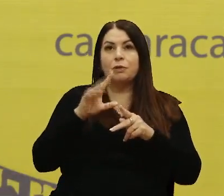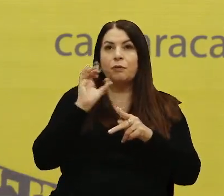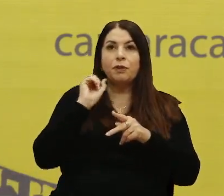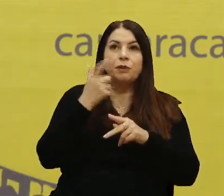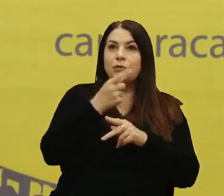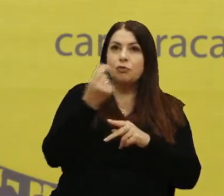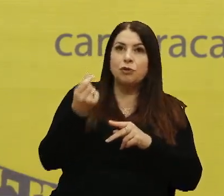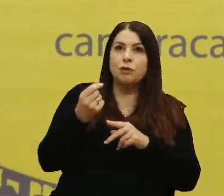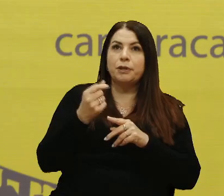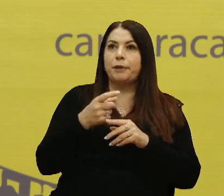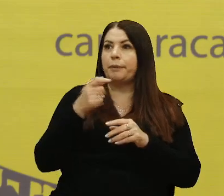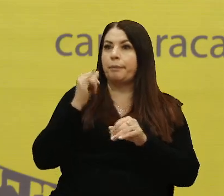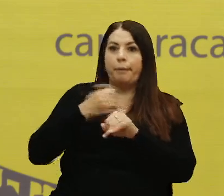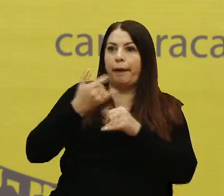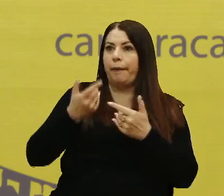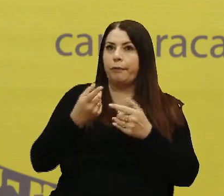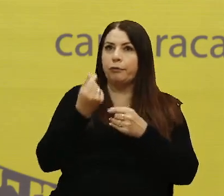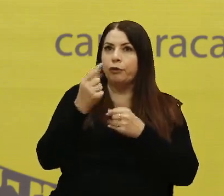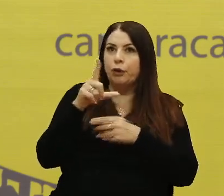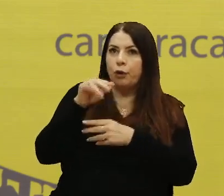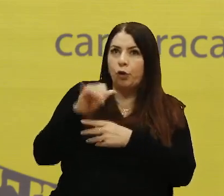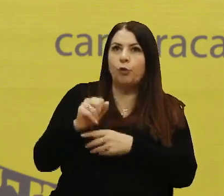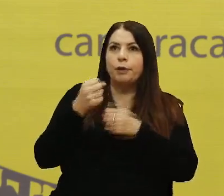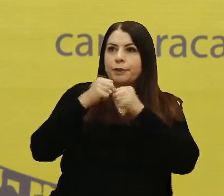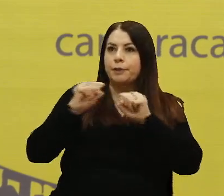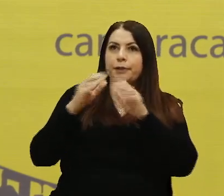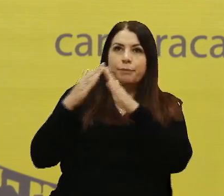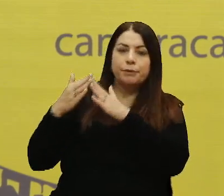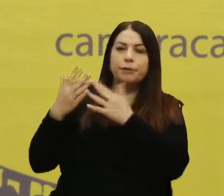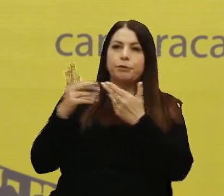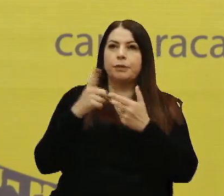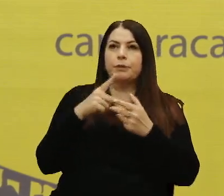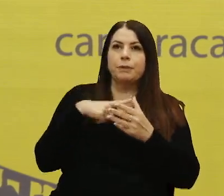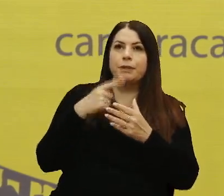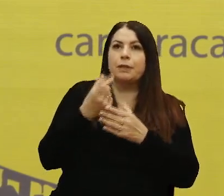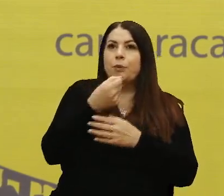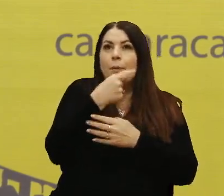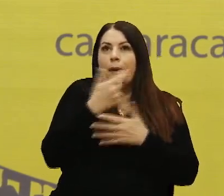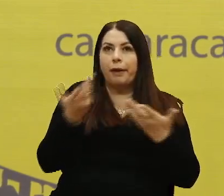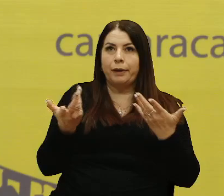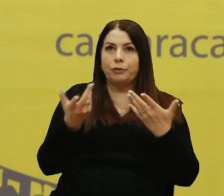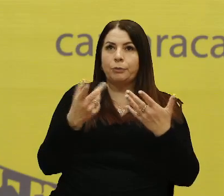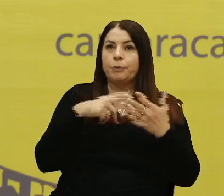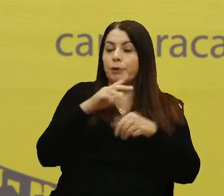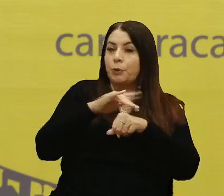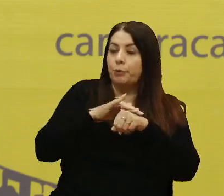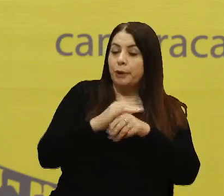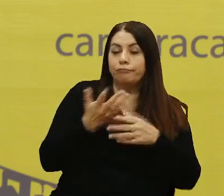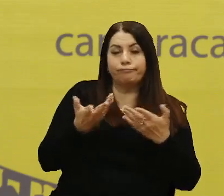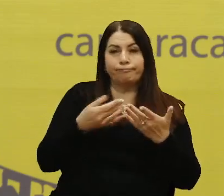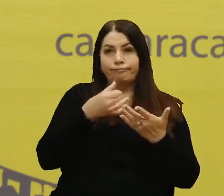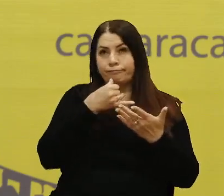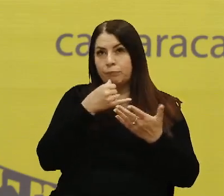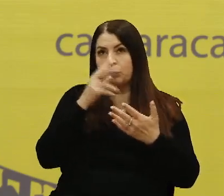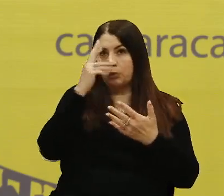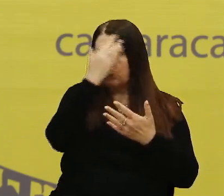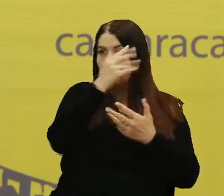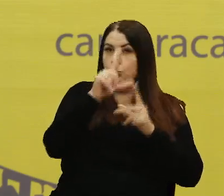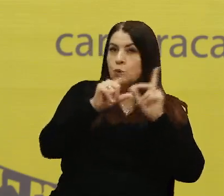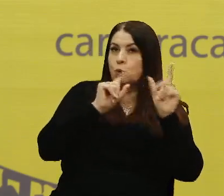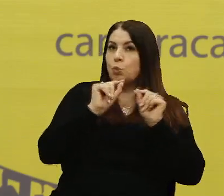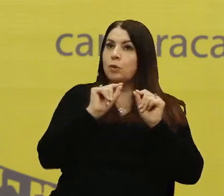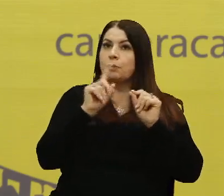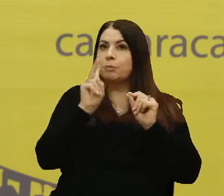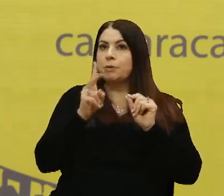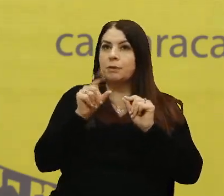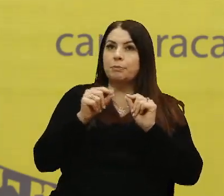dinheiro para comprar um prego, que não tem dinheiro para comprar lona na Secretaria da Habitação, que não tem dinheiro para garantir um remédio para quem está doente, infelizmente, porque o prefeito opta